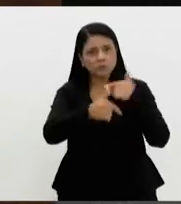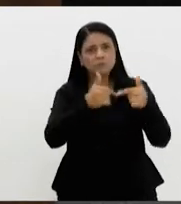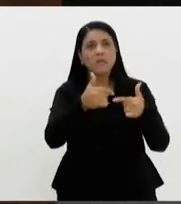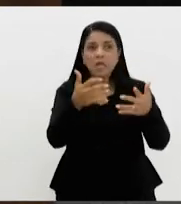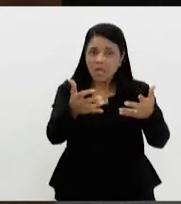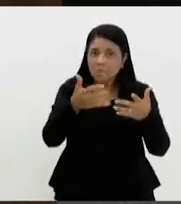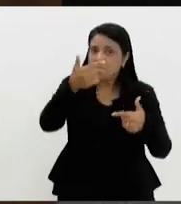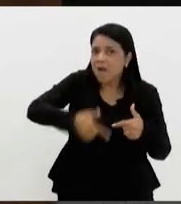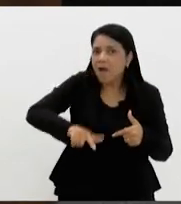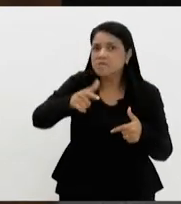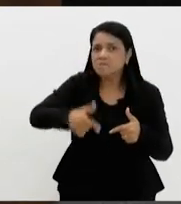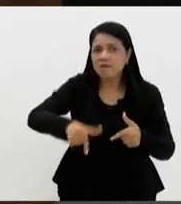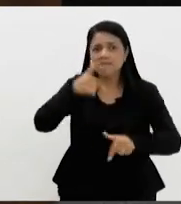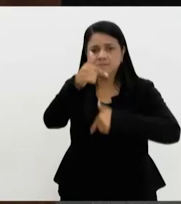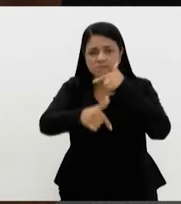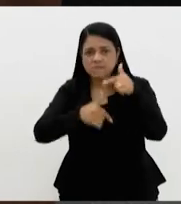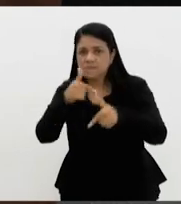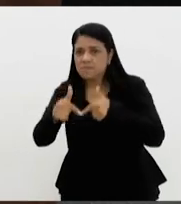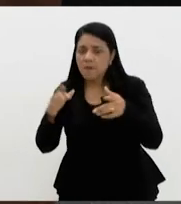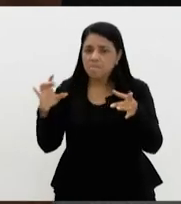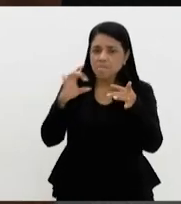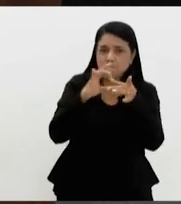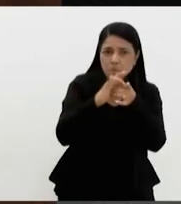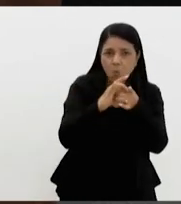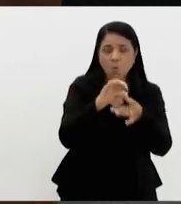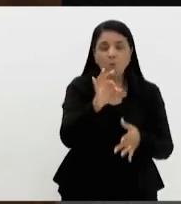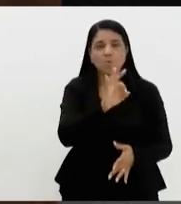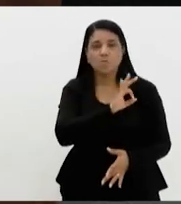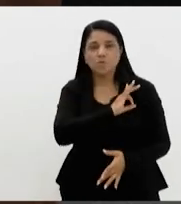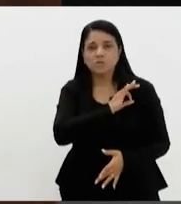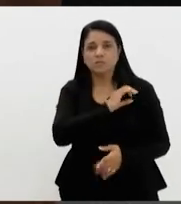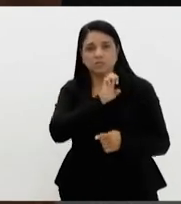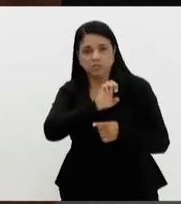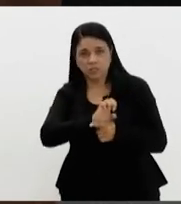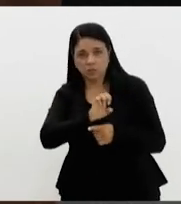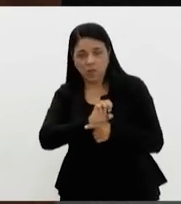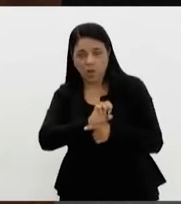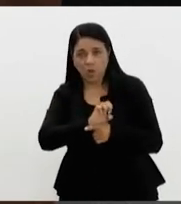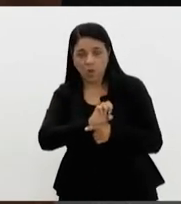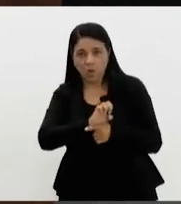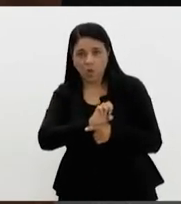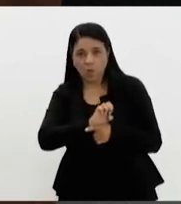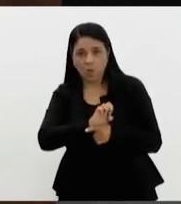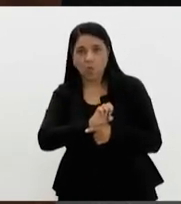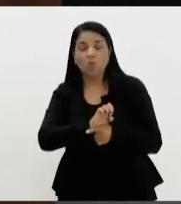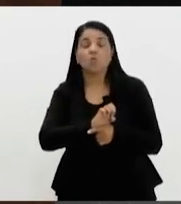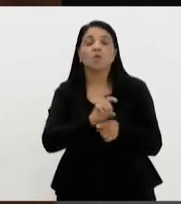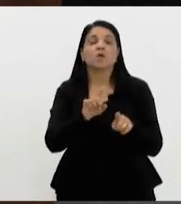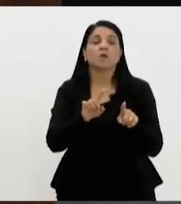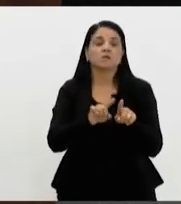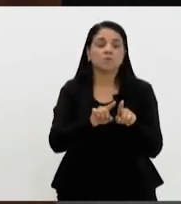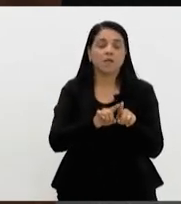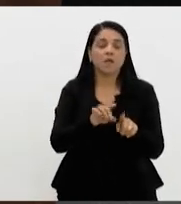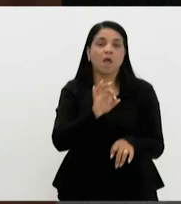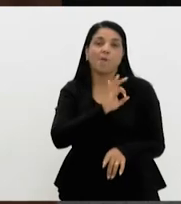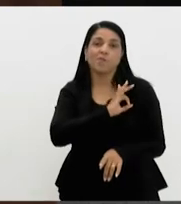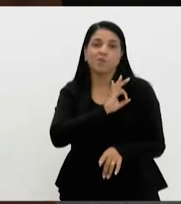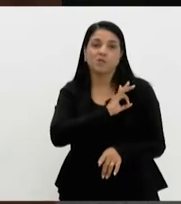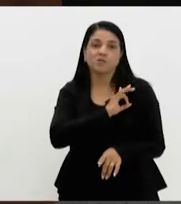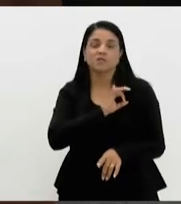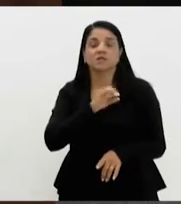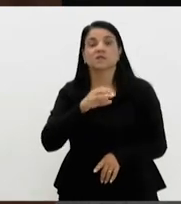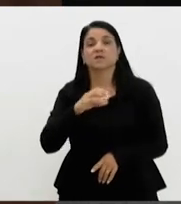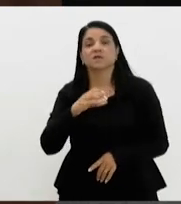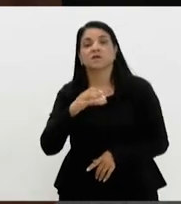disso. Um trabalho que integra a Polícia Estadual, uma Polícia Federal, no caso a Polícia Rodoviária,